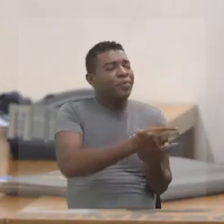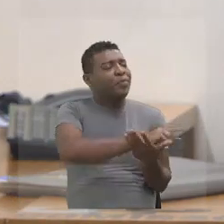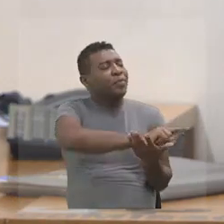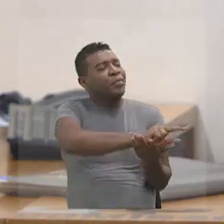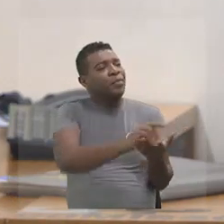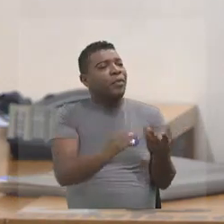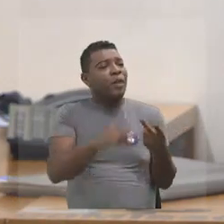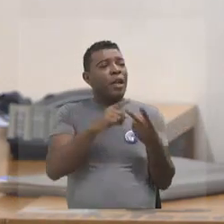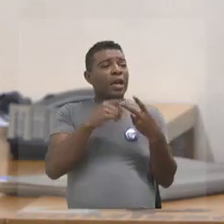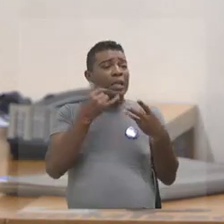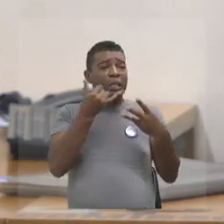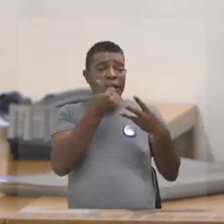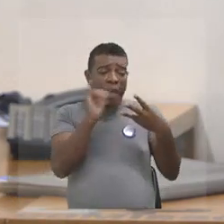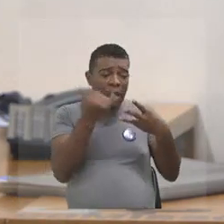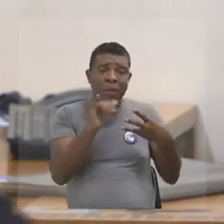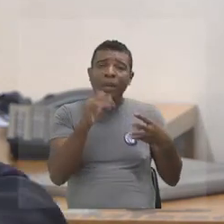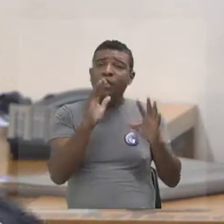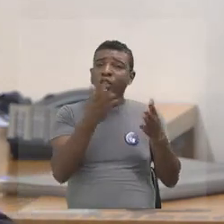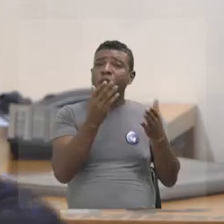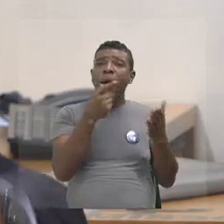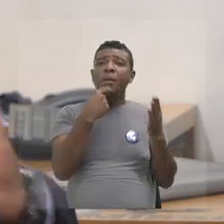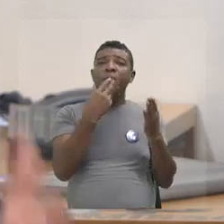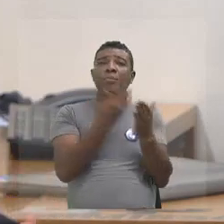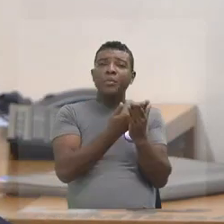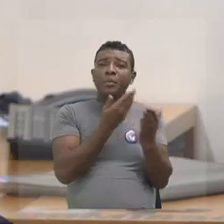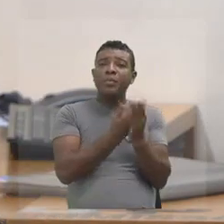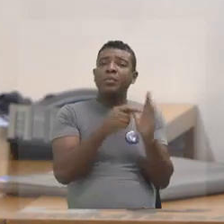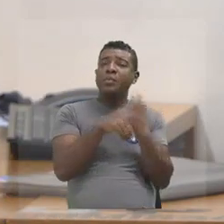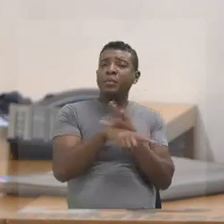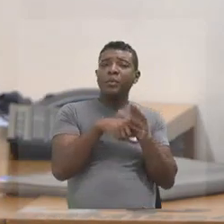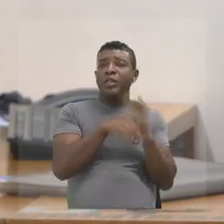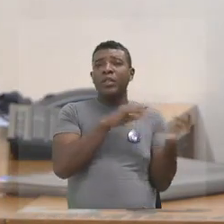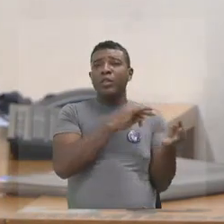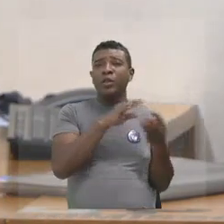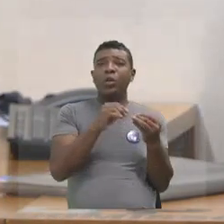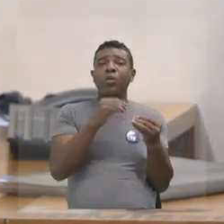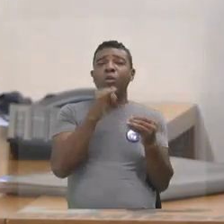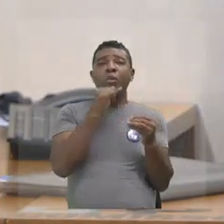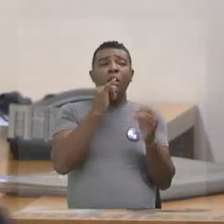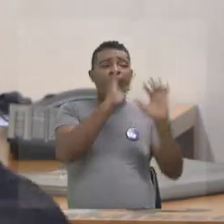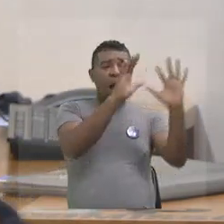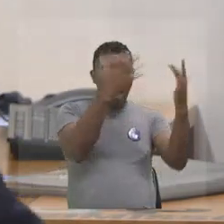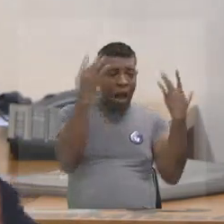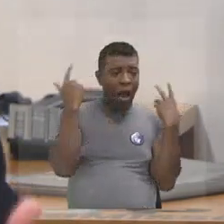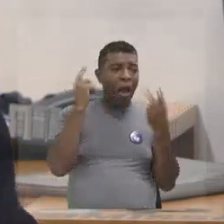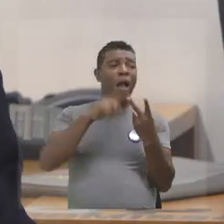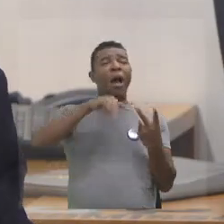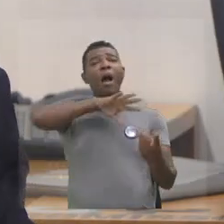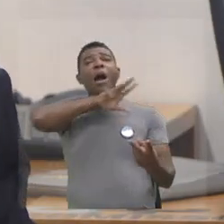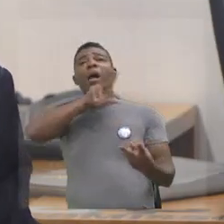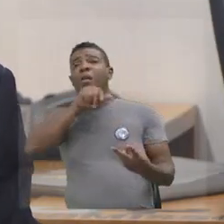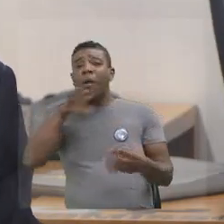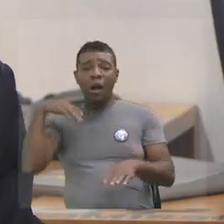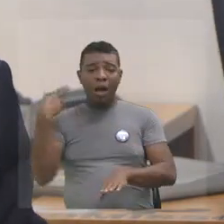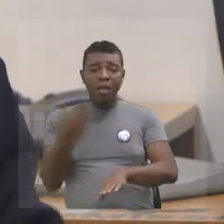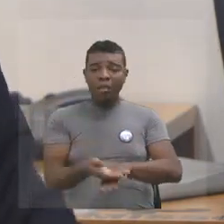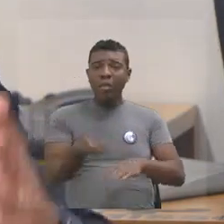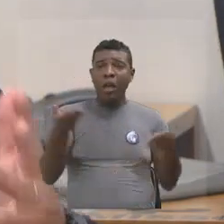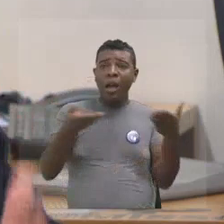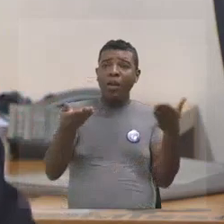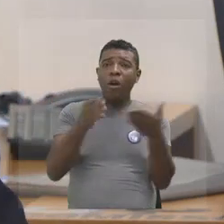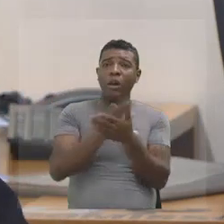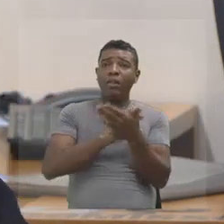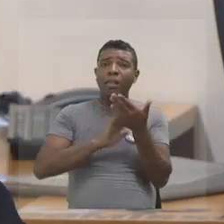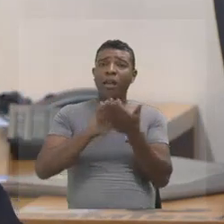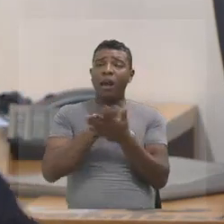quanto é isso tudo né de impactos né de fauna Flora de tudo e até agora não saiu então nós